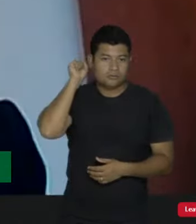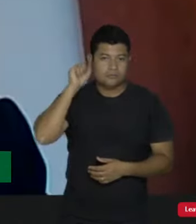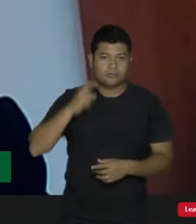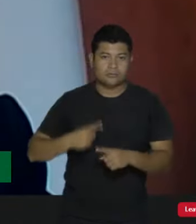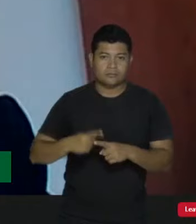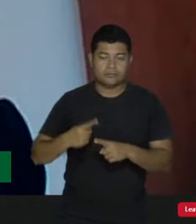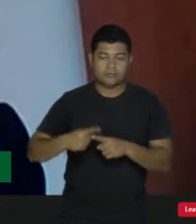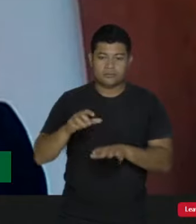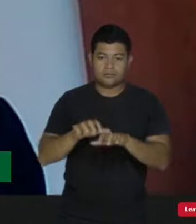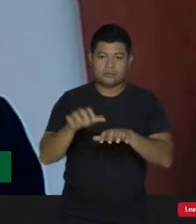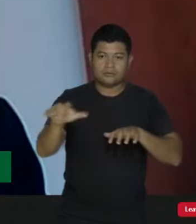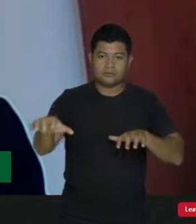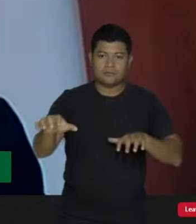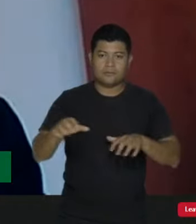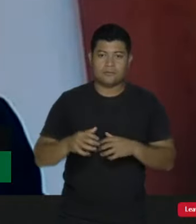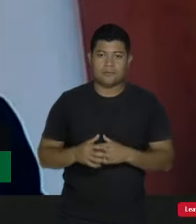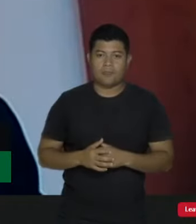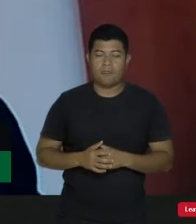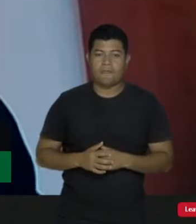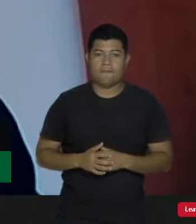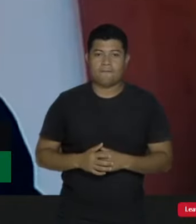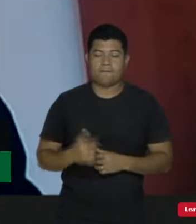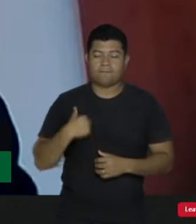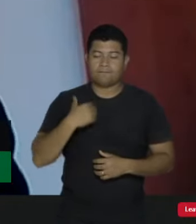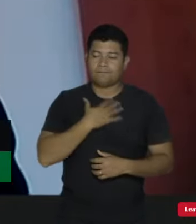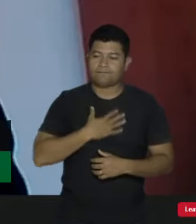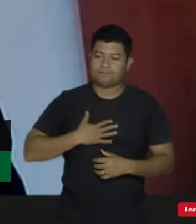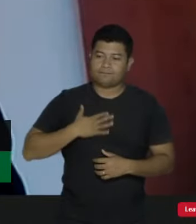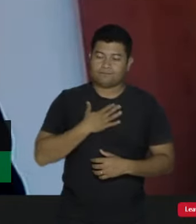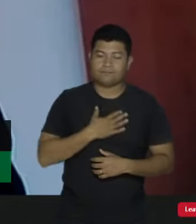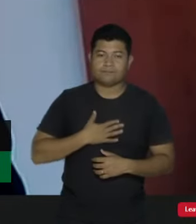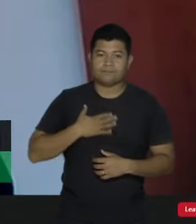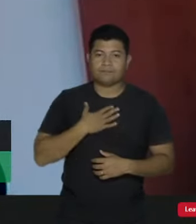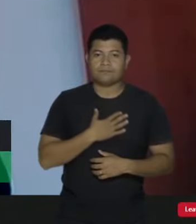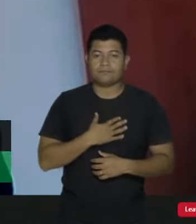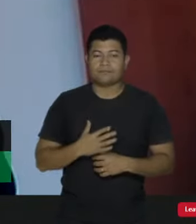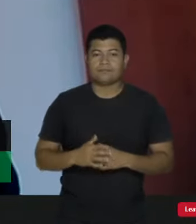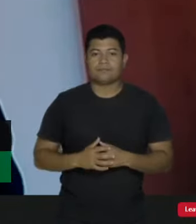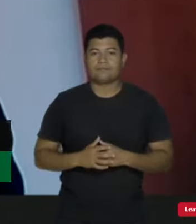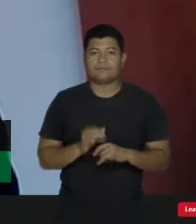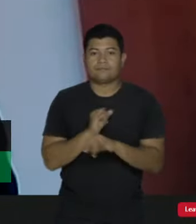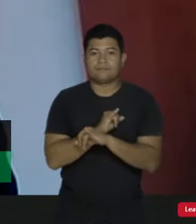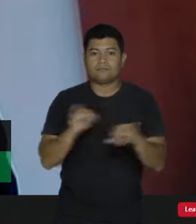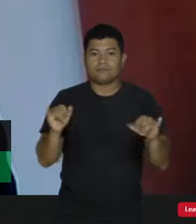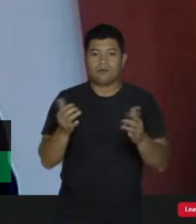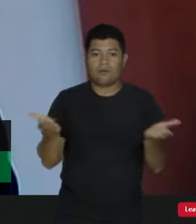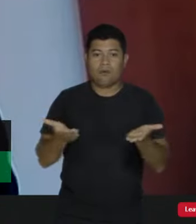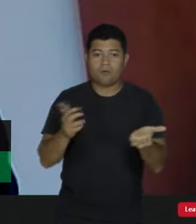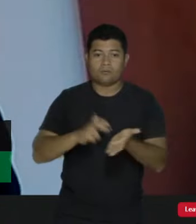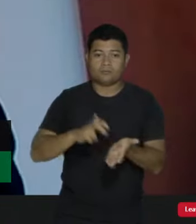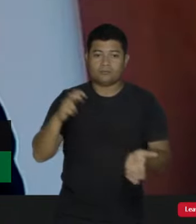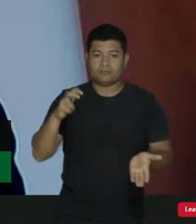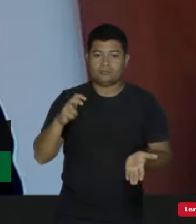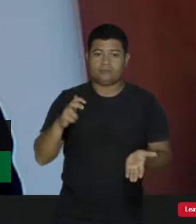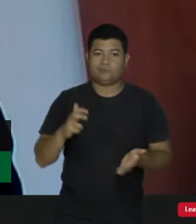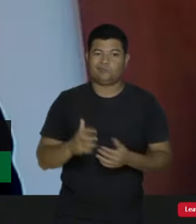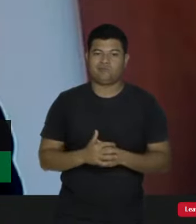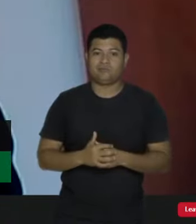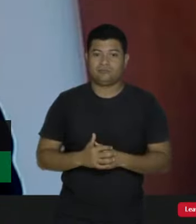remota. É com grande prazer, senhor presidente, que comunico que hoje de manhã, mesmo